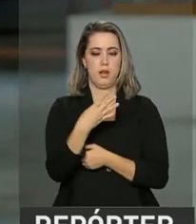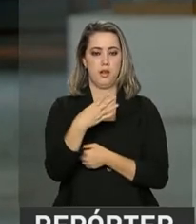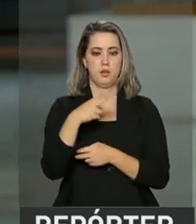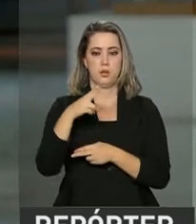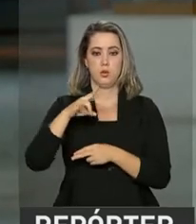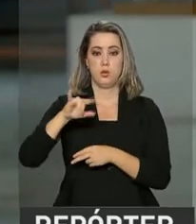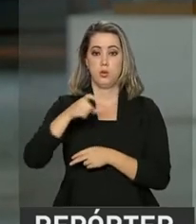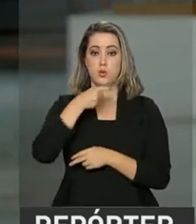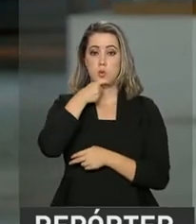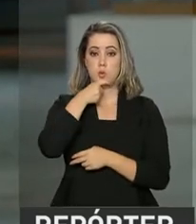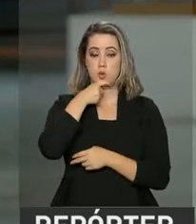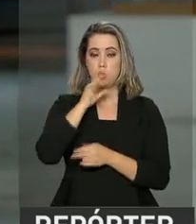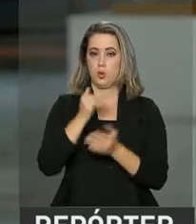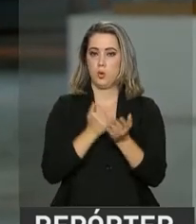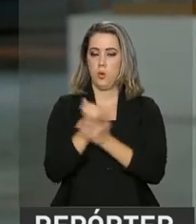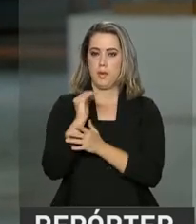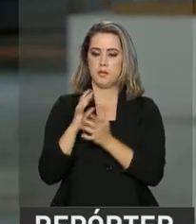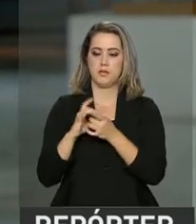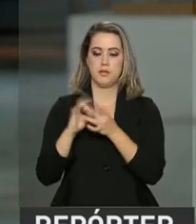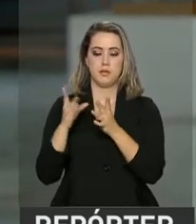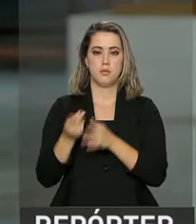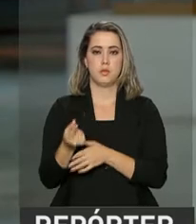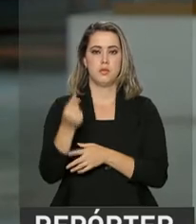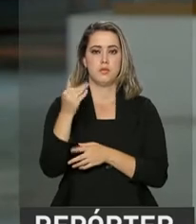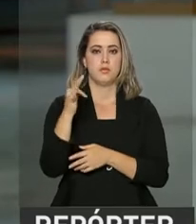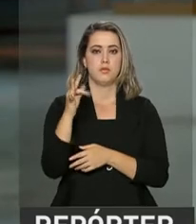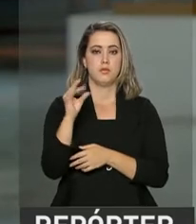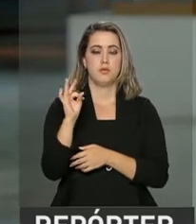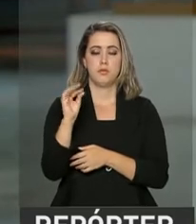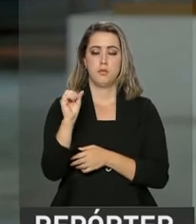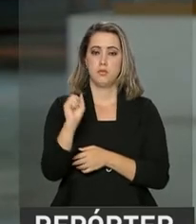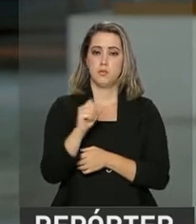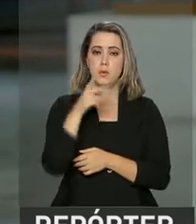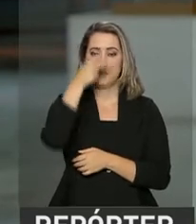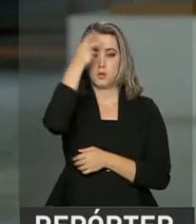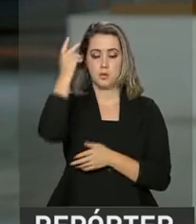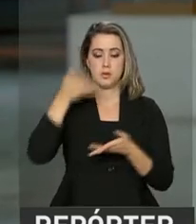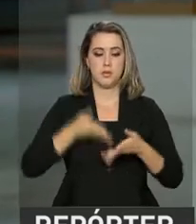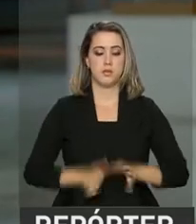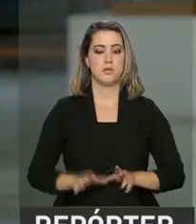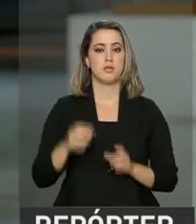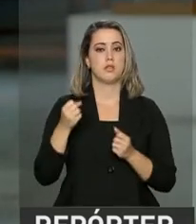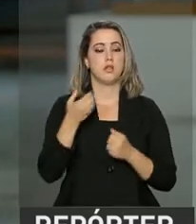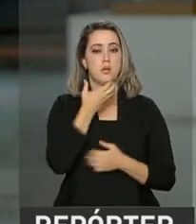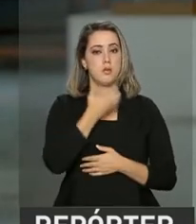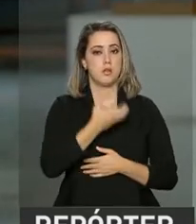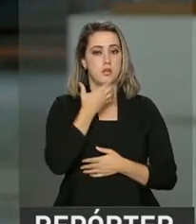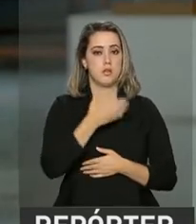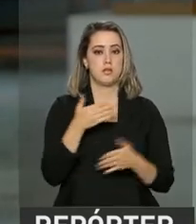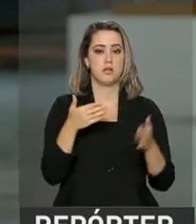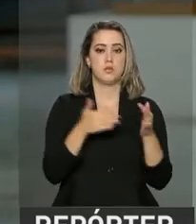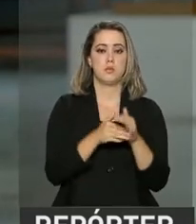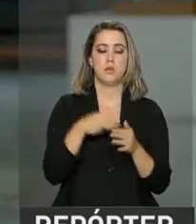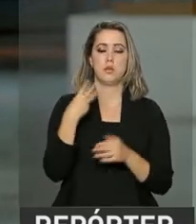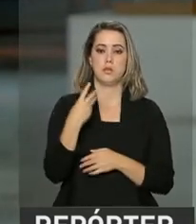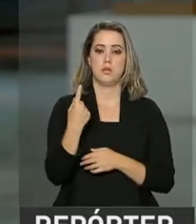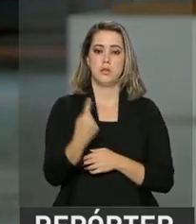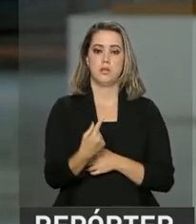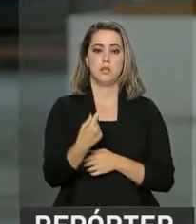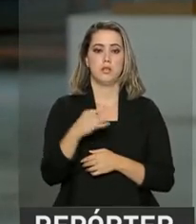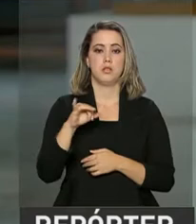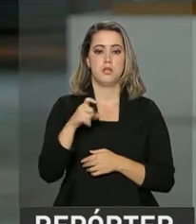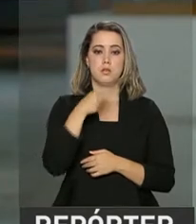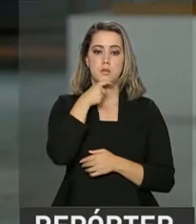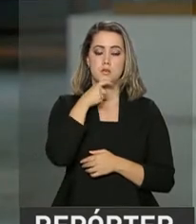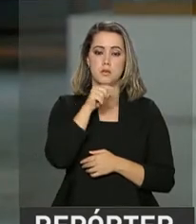julho começa a liberação do saque para os nascidos em dezembro o saxon até o dia 31 de julho